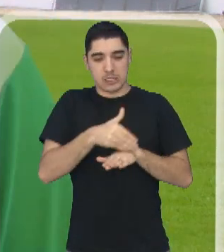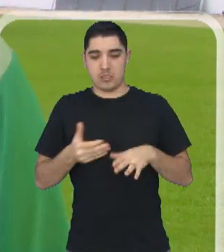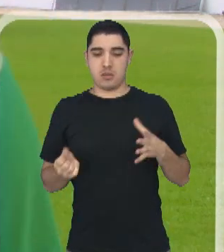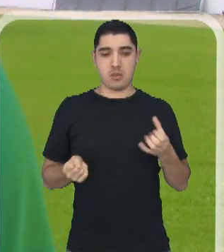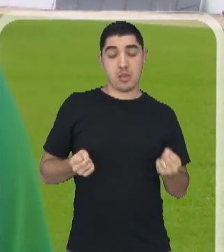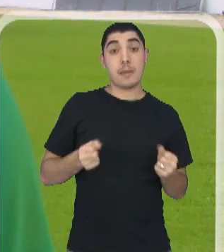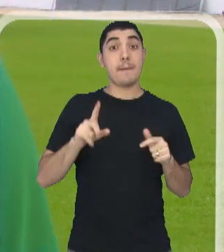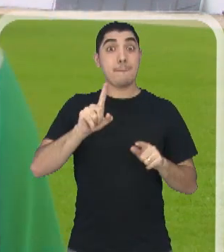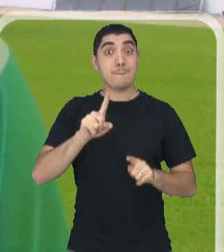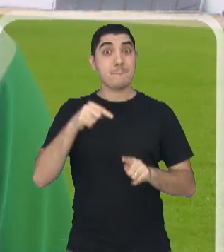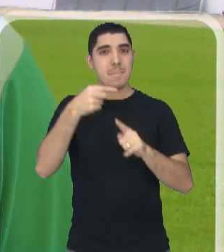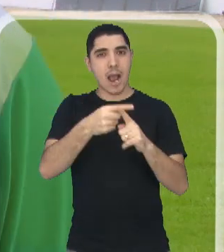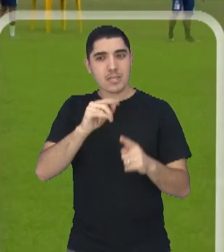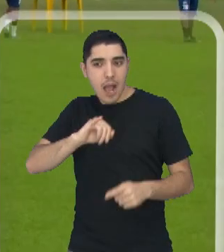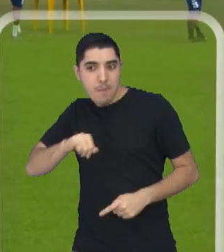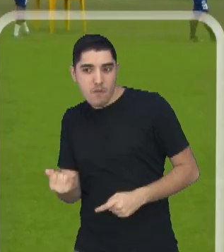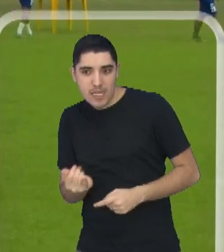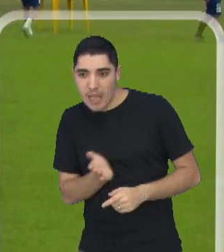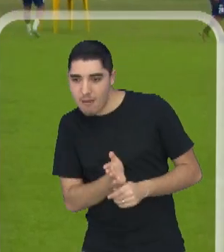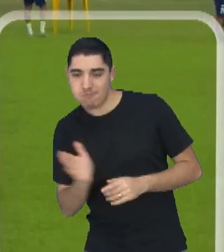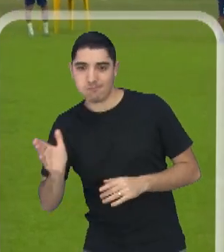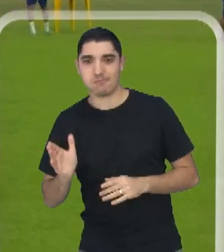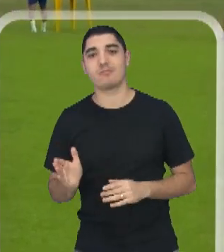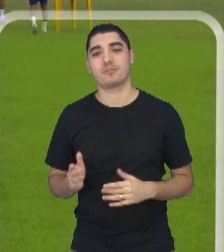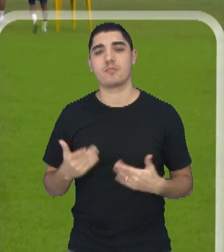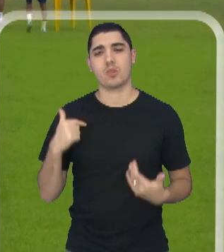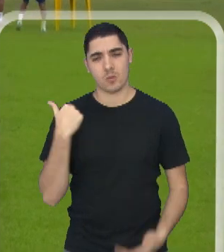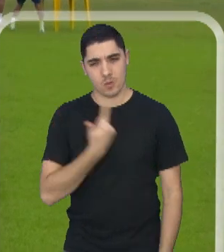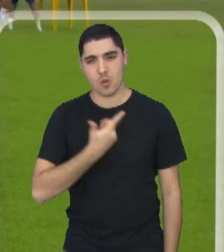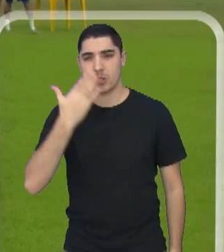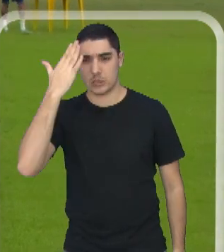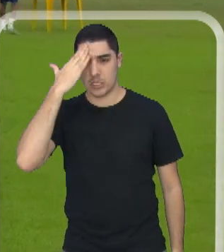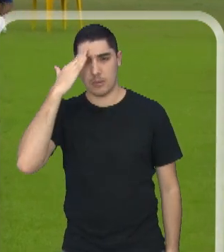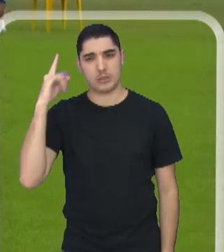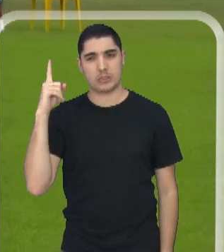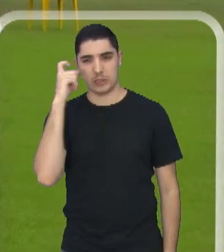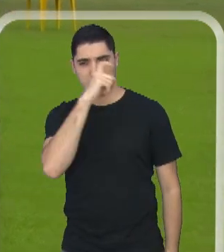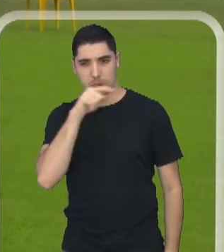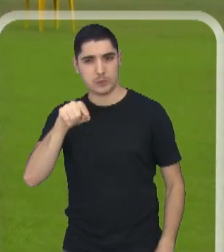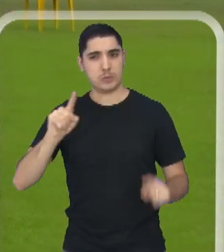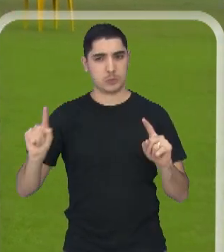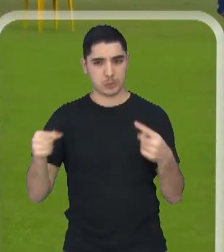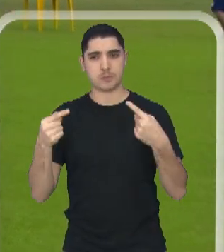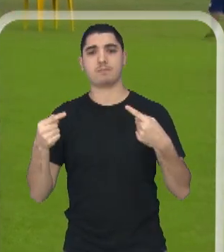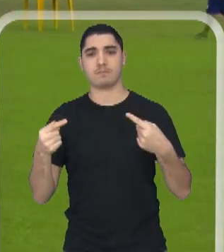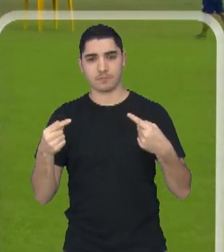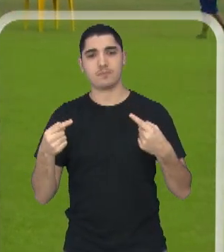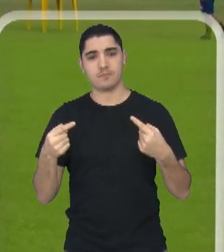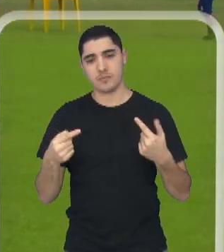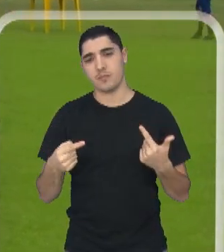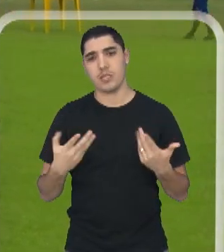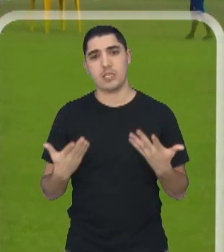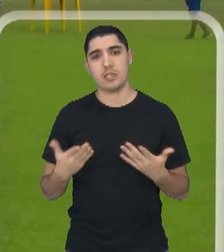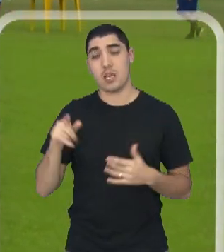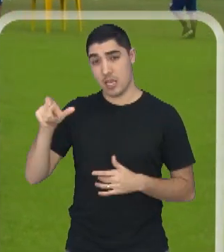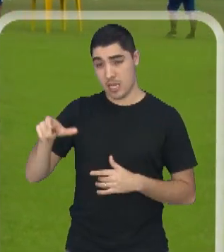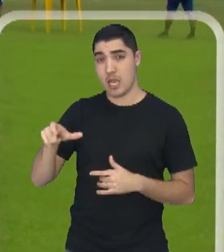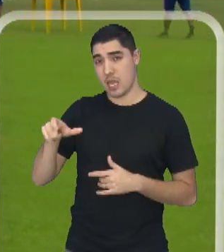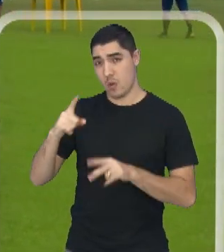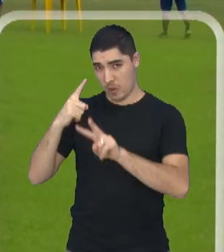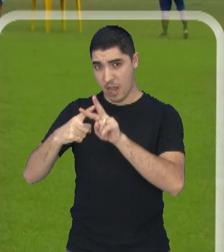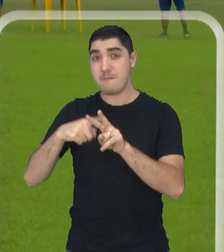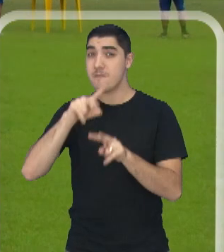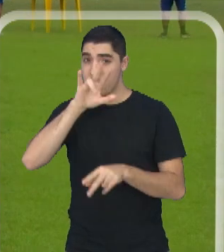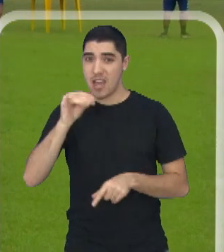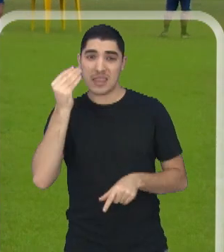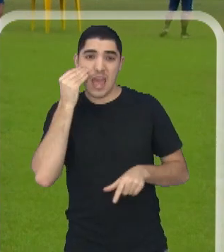explorar essa vantagem que nós vamos ter. A gente sabe, né, da dificuldade que vai ser o jogo, né? A gente sabe que eles vão se atirar, né, pro ataque,